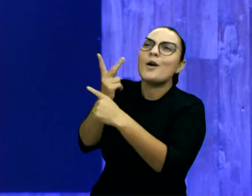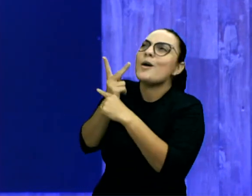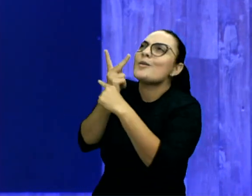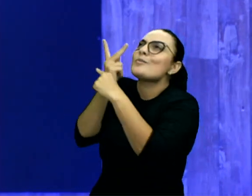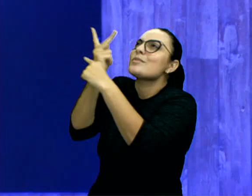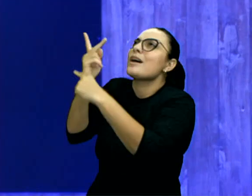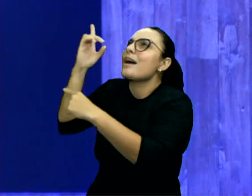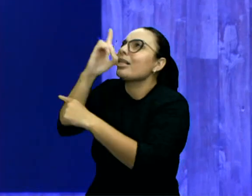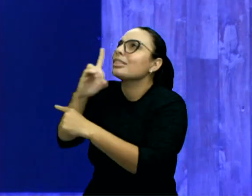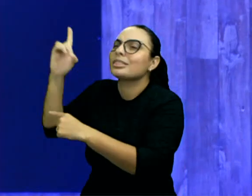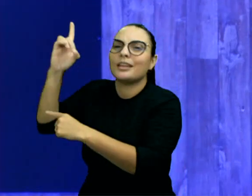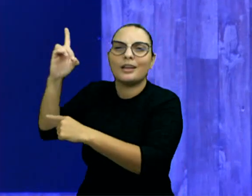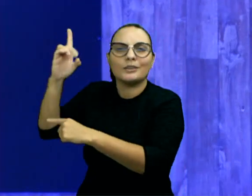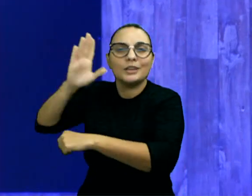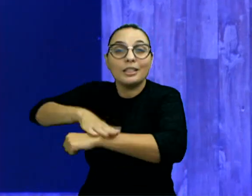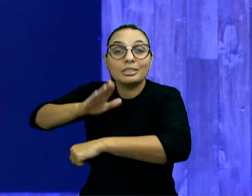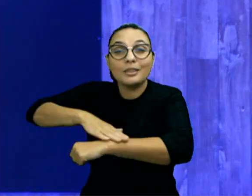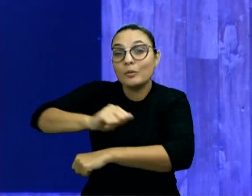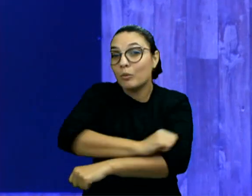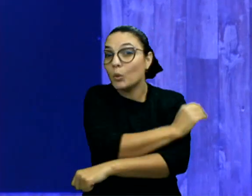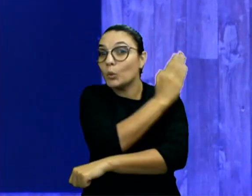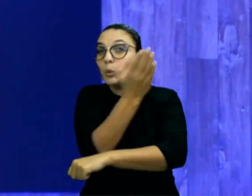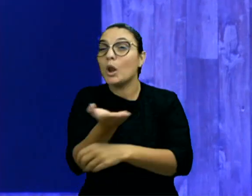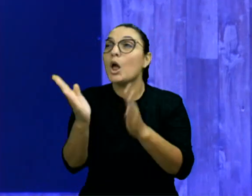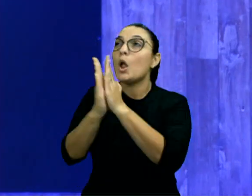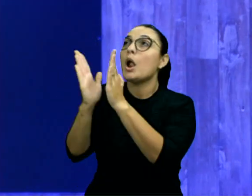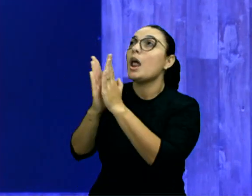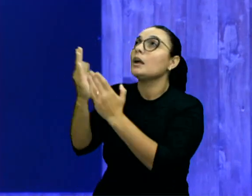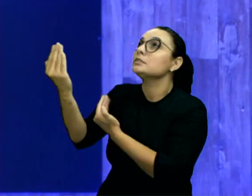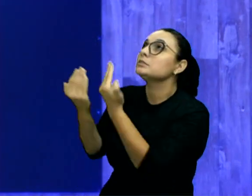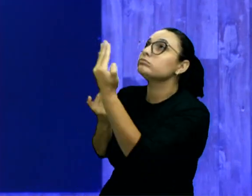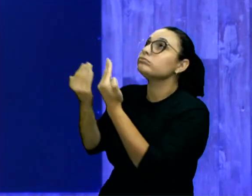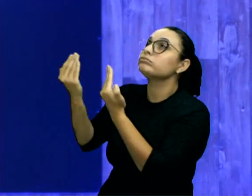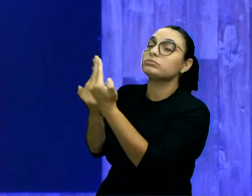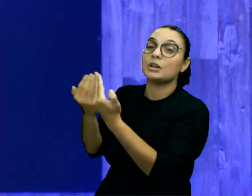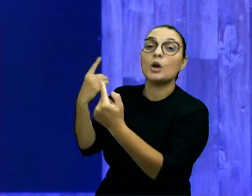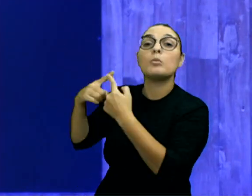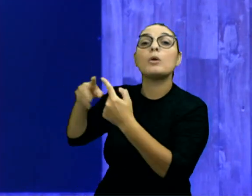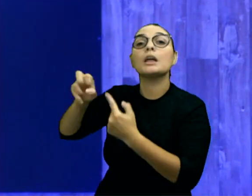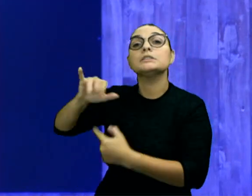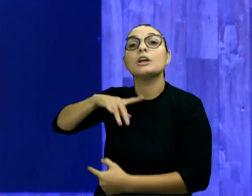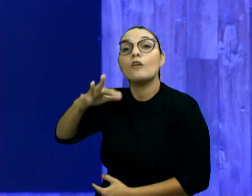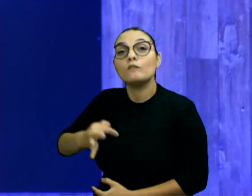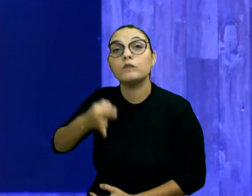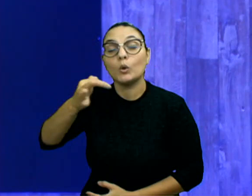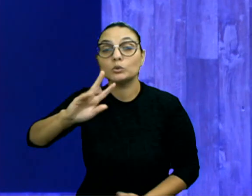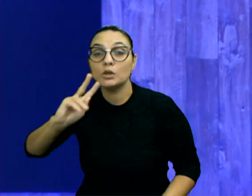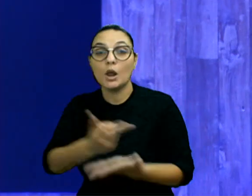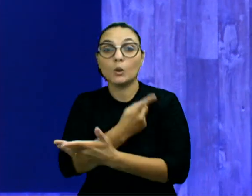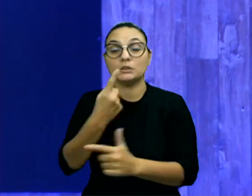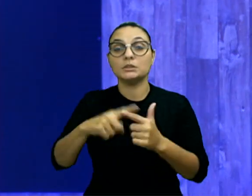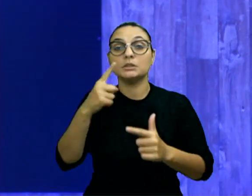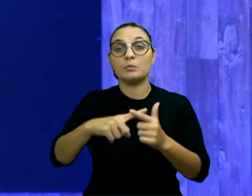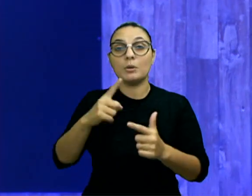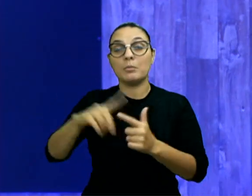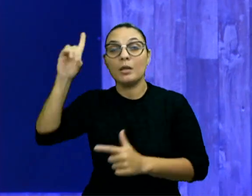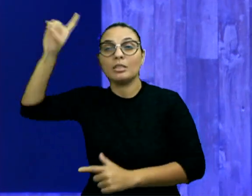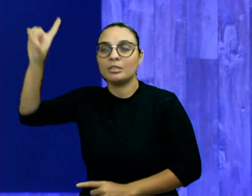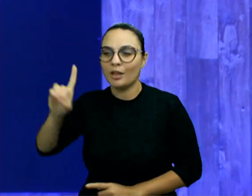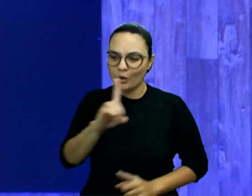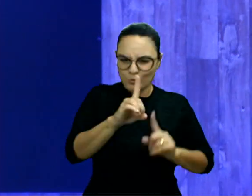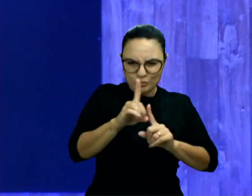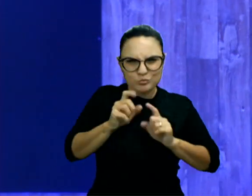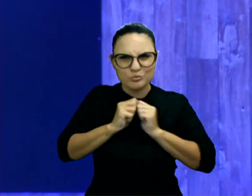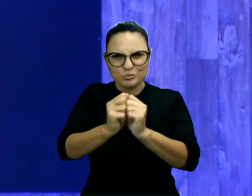Viva o tempo todo em espírito, porque no dia da aflição o Senhor estará com você. Porque no dia do decreto o